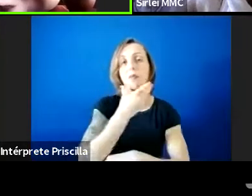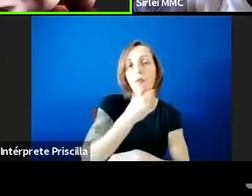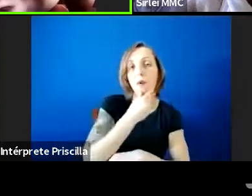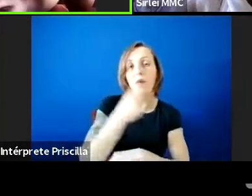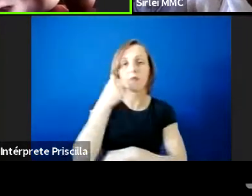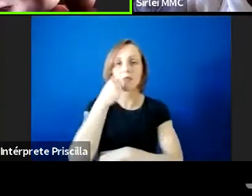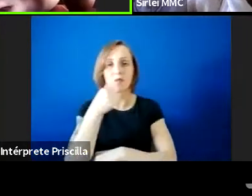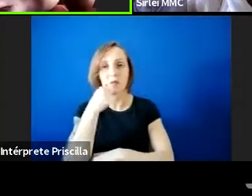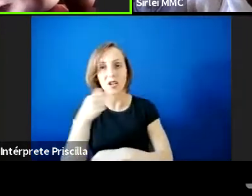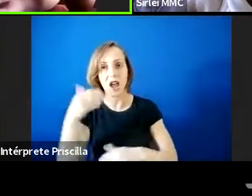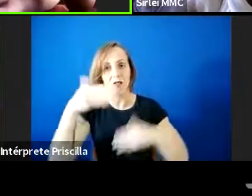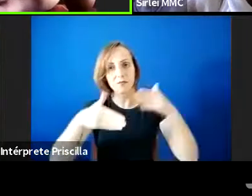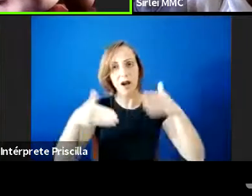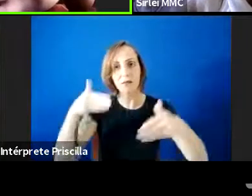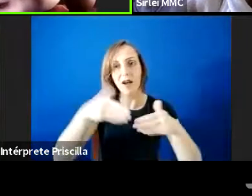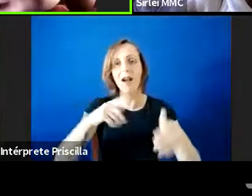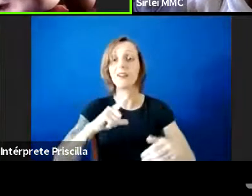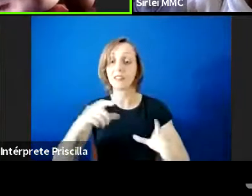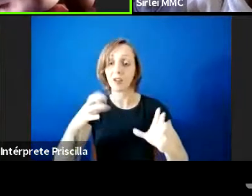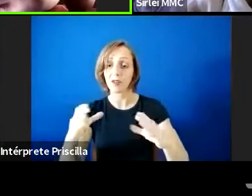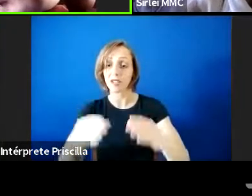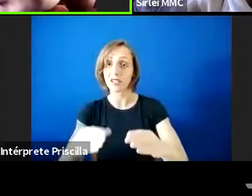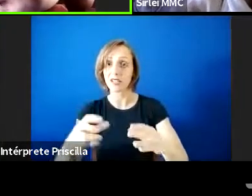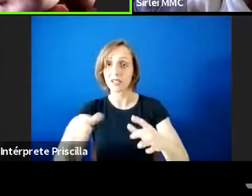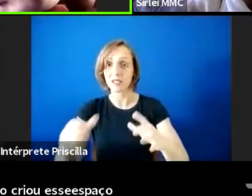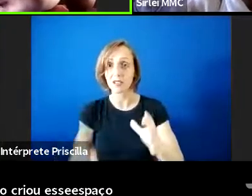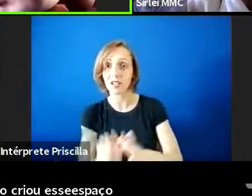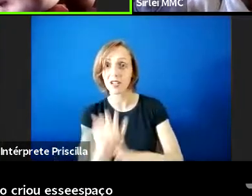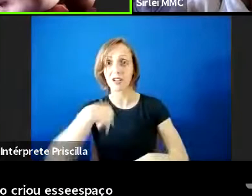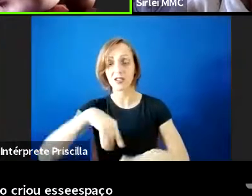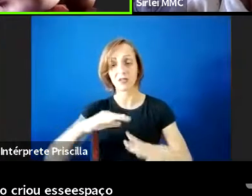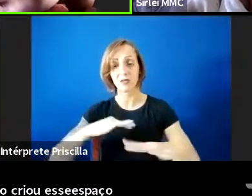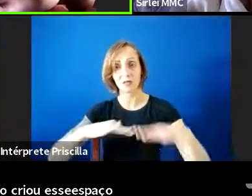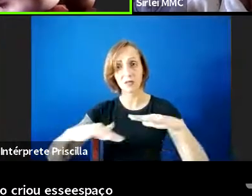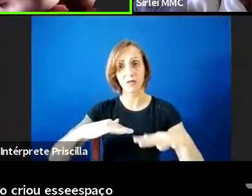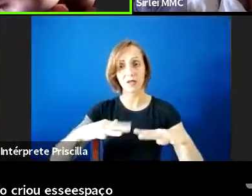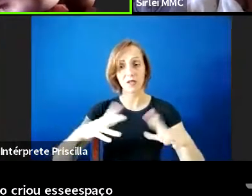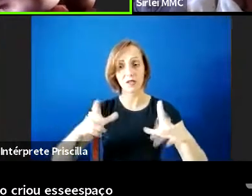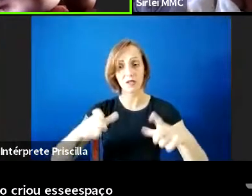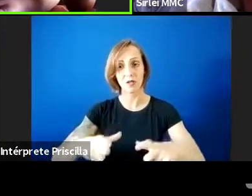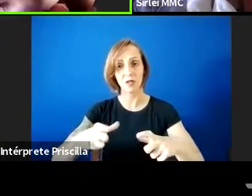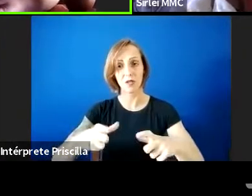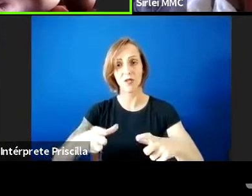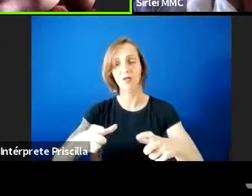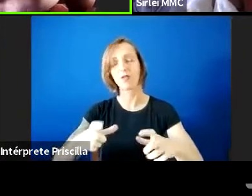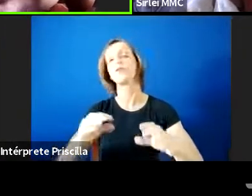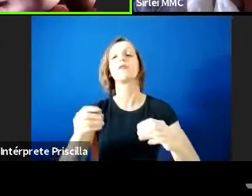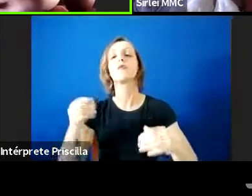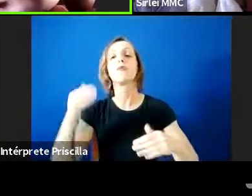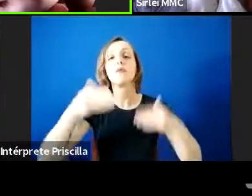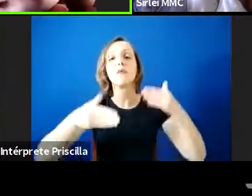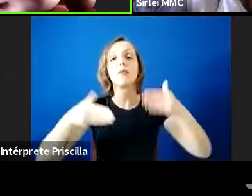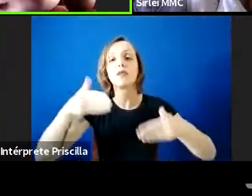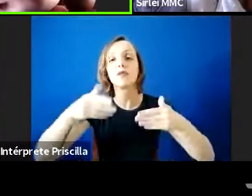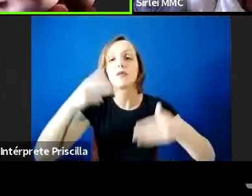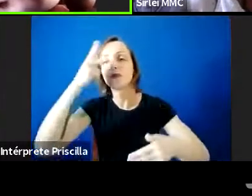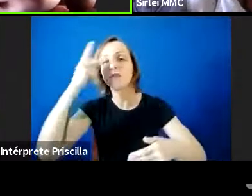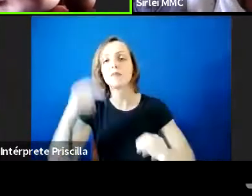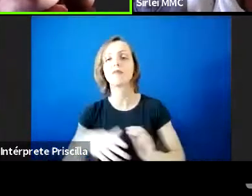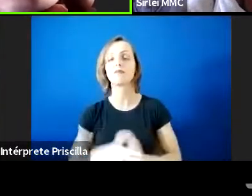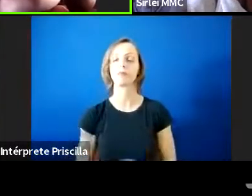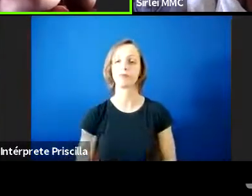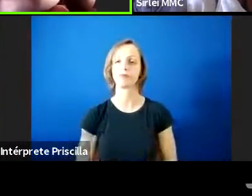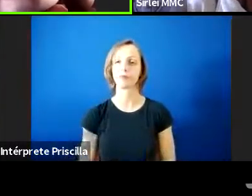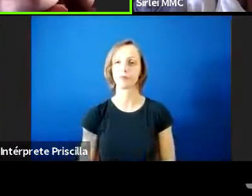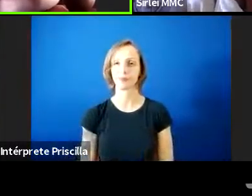esse espaço, temos o coletivo e participamos de todas as instâncias, temos vez e voz dentro do movimento também. Então,